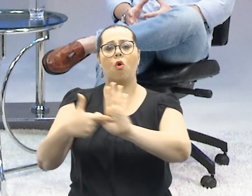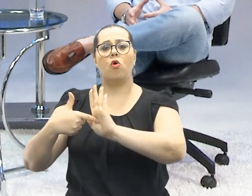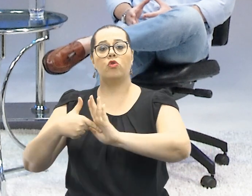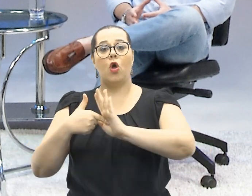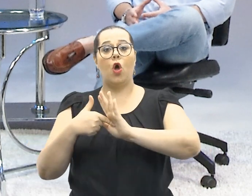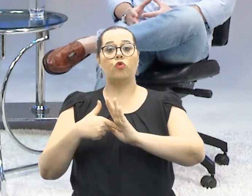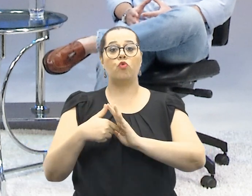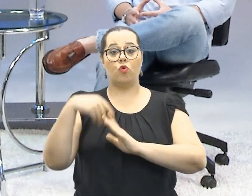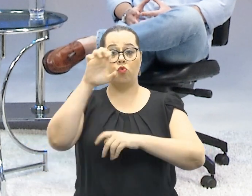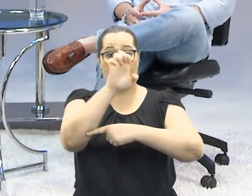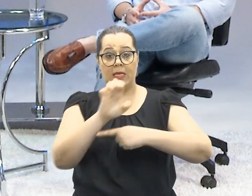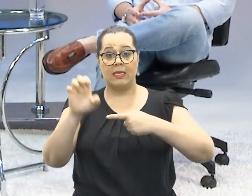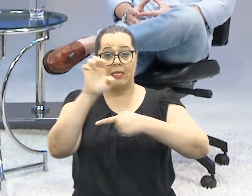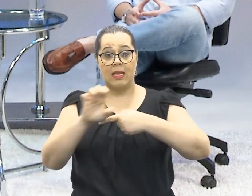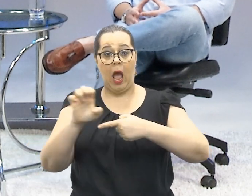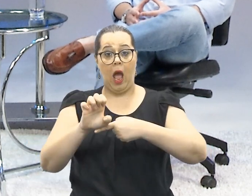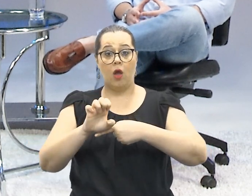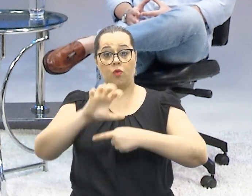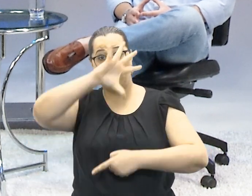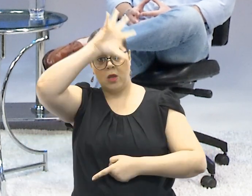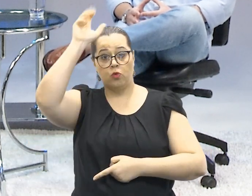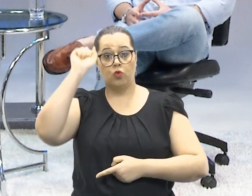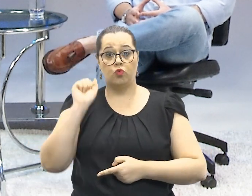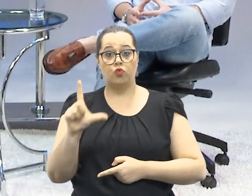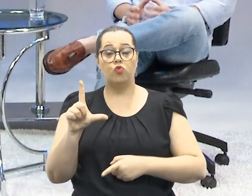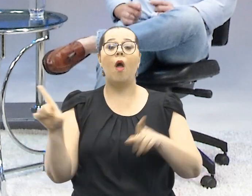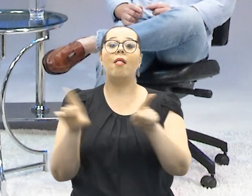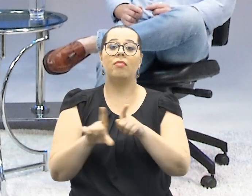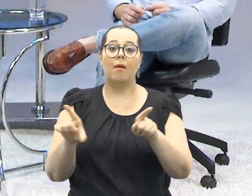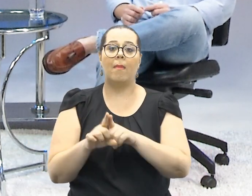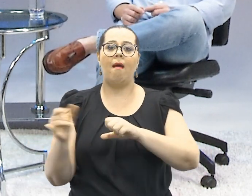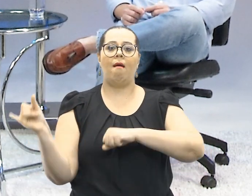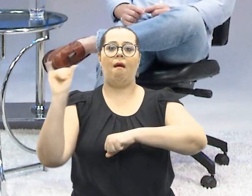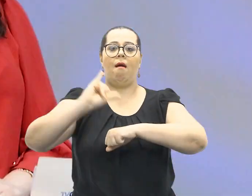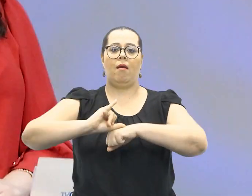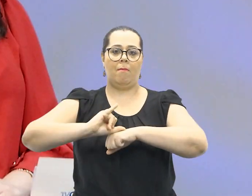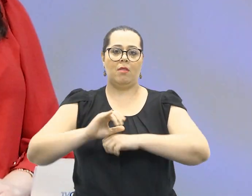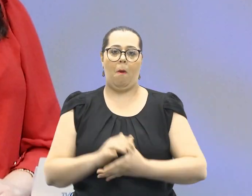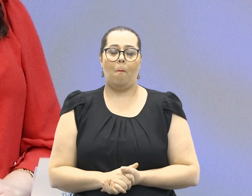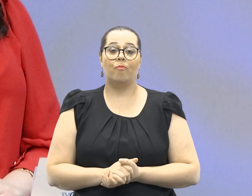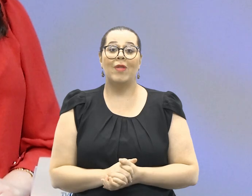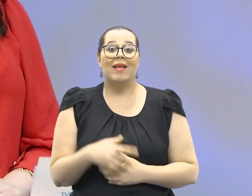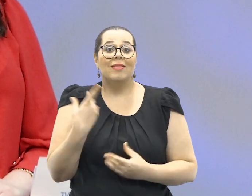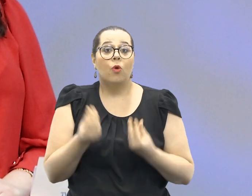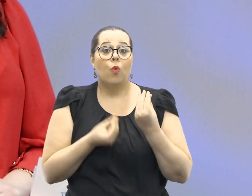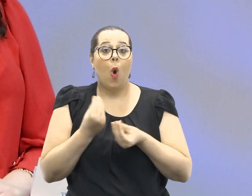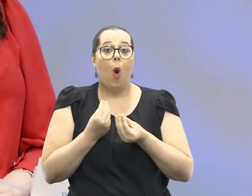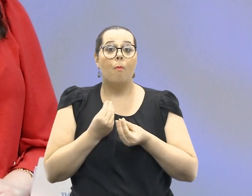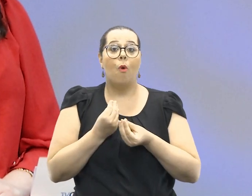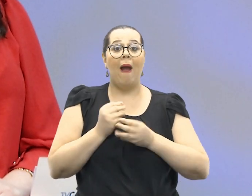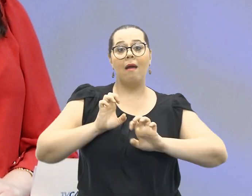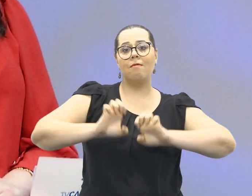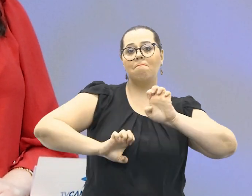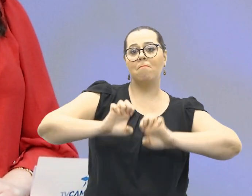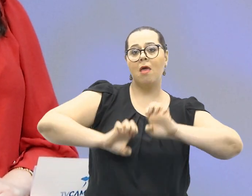nossa capital. Então nós temos que pensar a política pública para o empresário do agronegócio, para quem